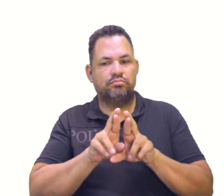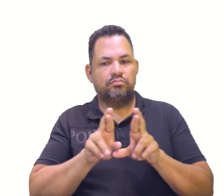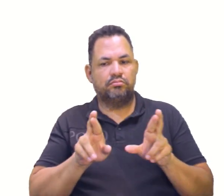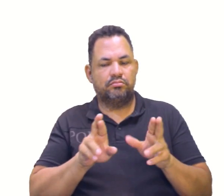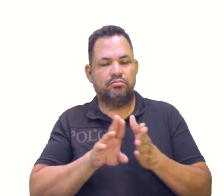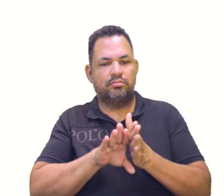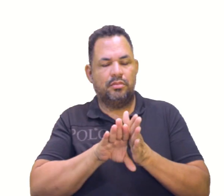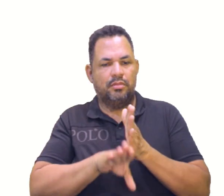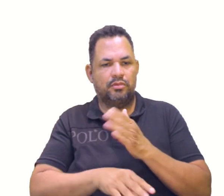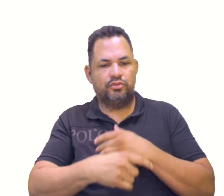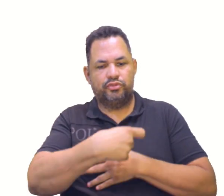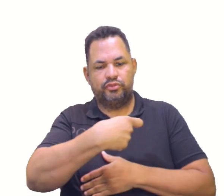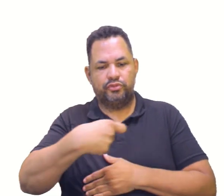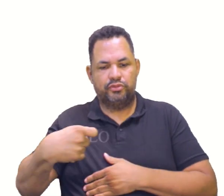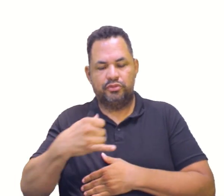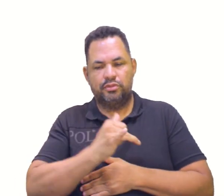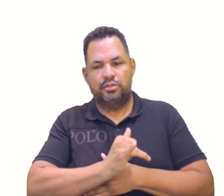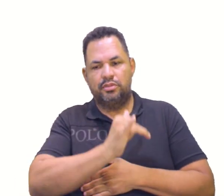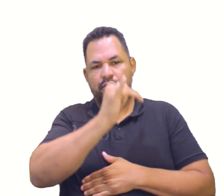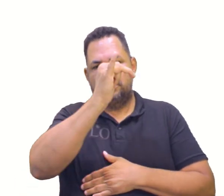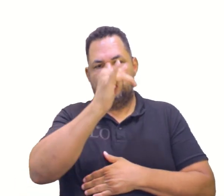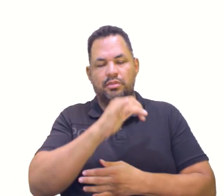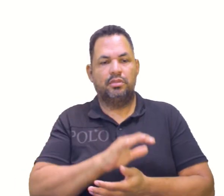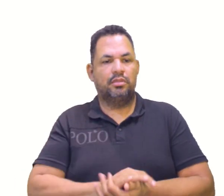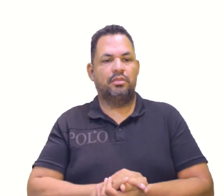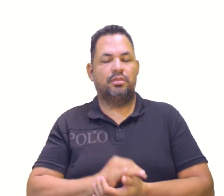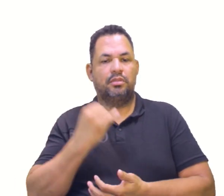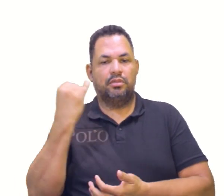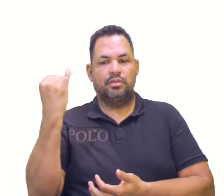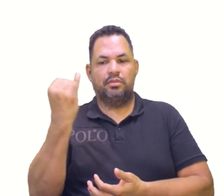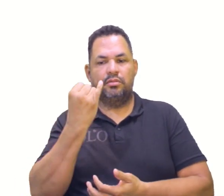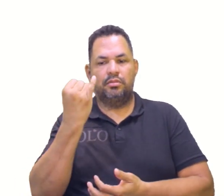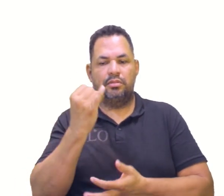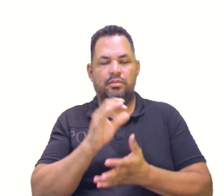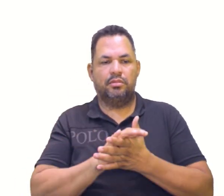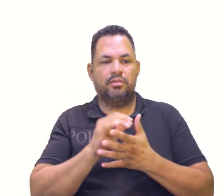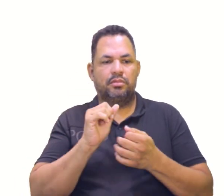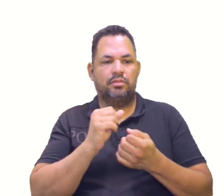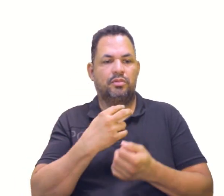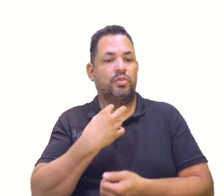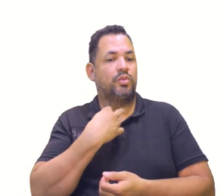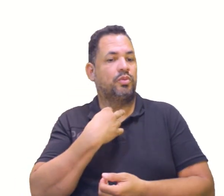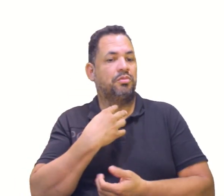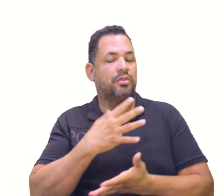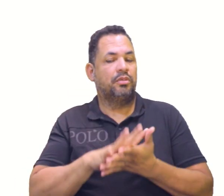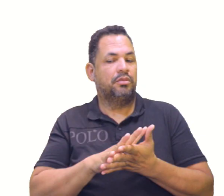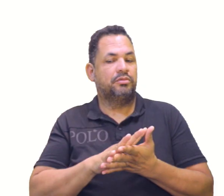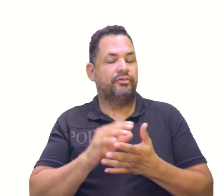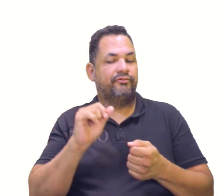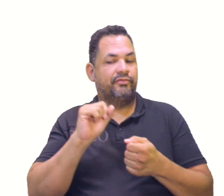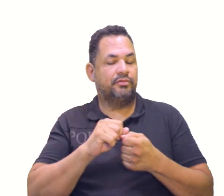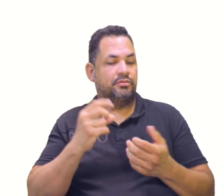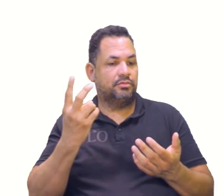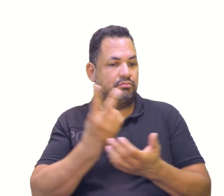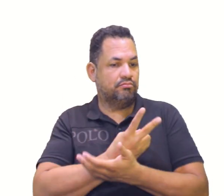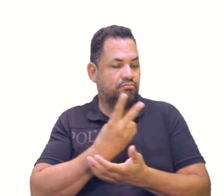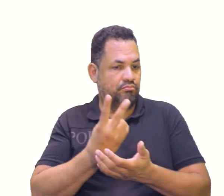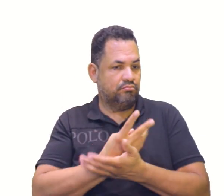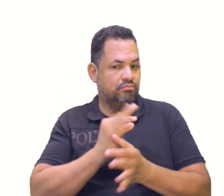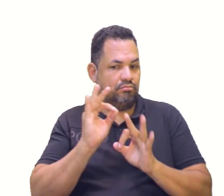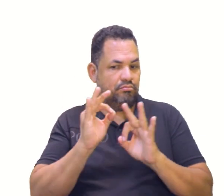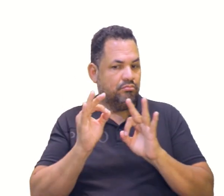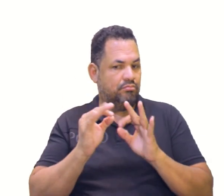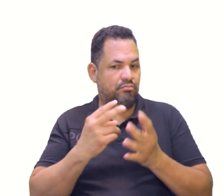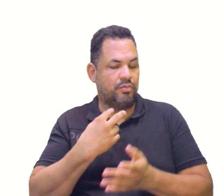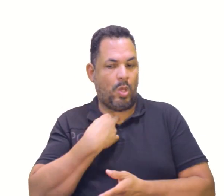De y e de x, ó. O importante é colocar no lugar correto, né? Então, a gente não pode se equivocar. Quem é o x e o y do A, quem